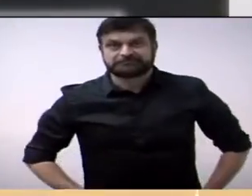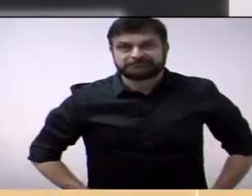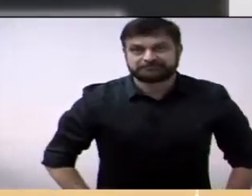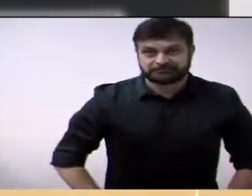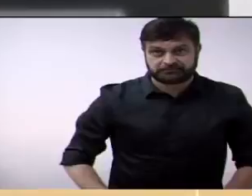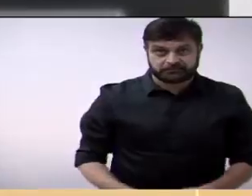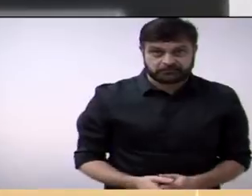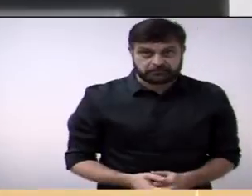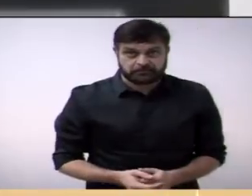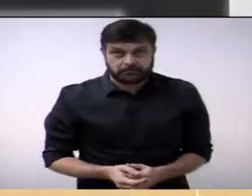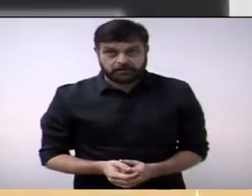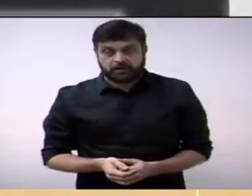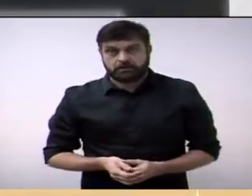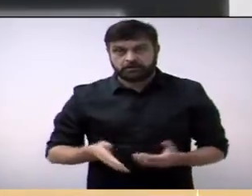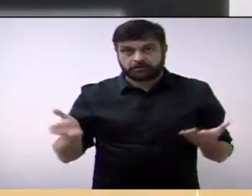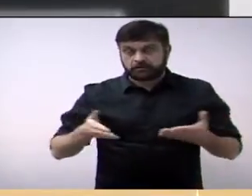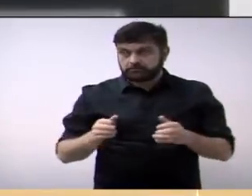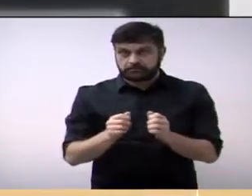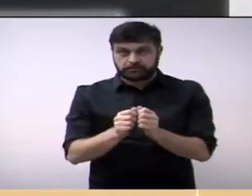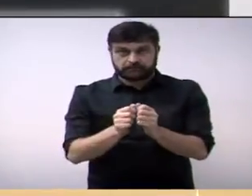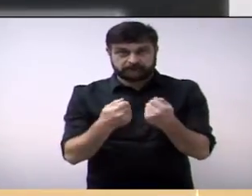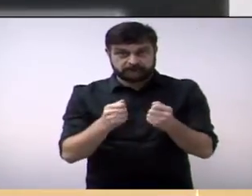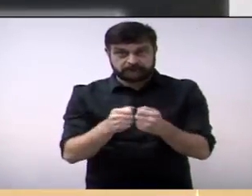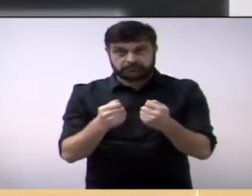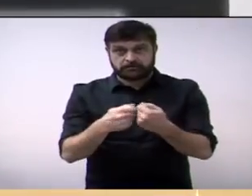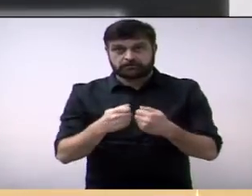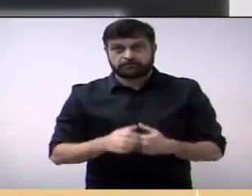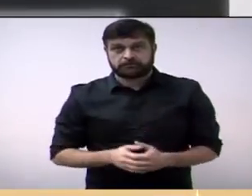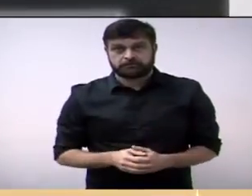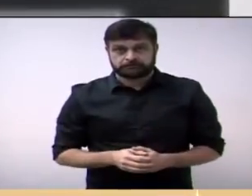Com a palavra, vereador Fiorella.